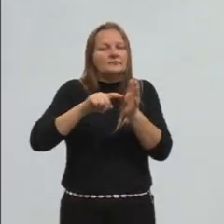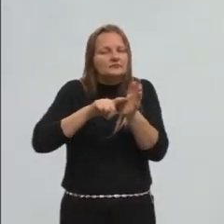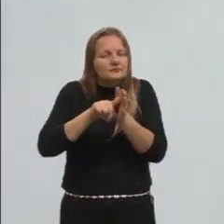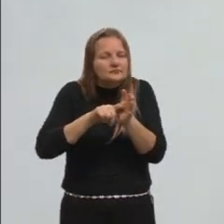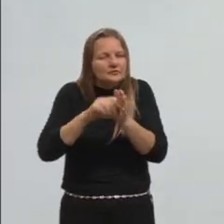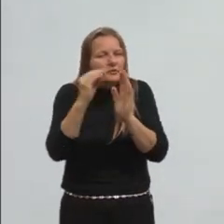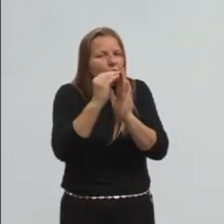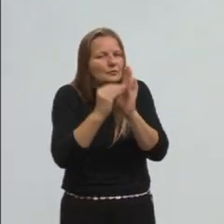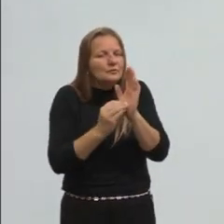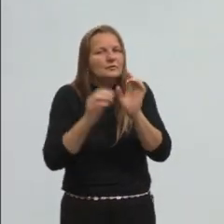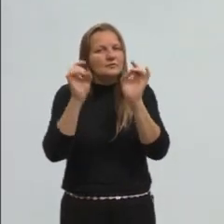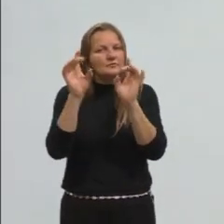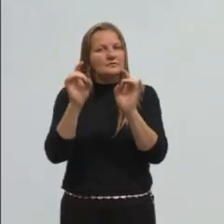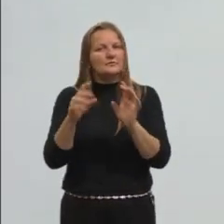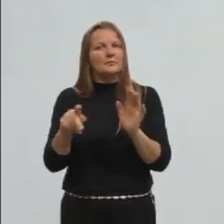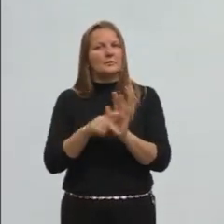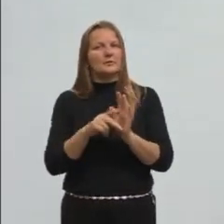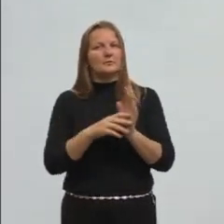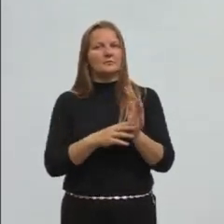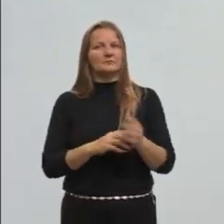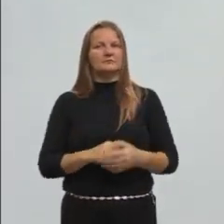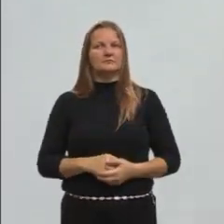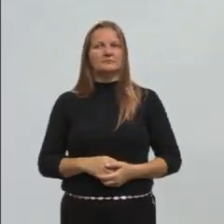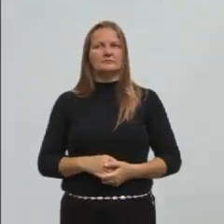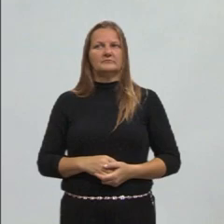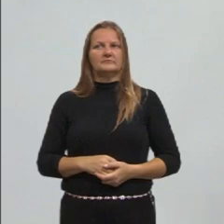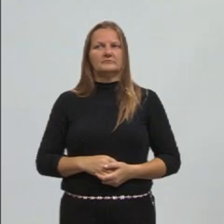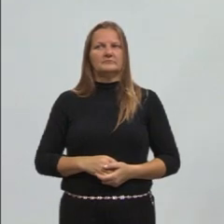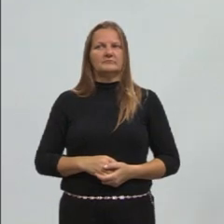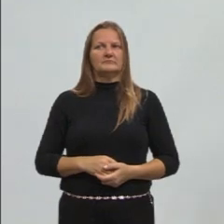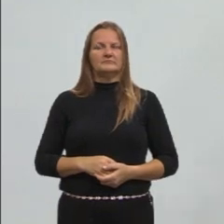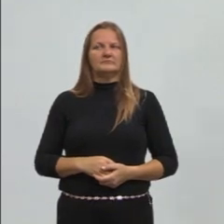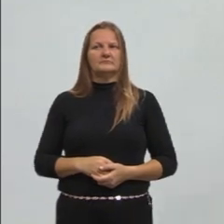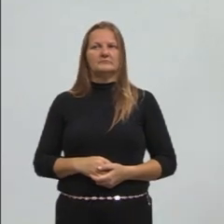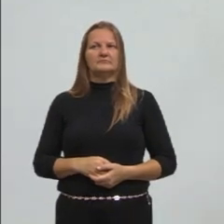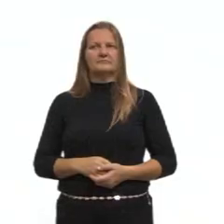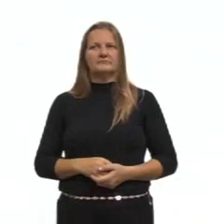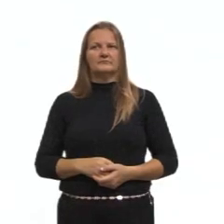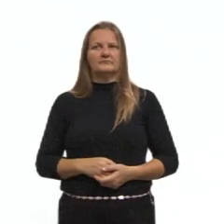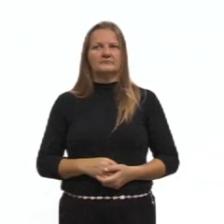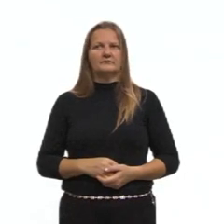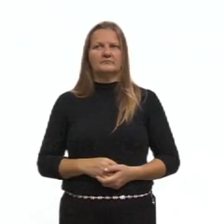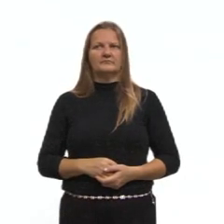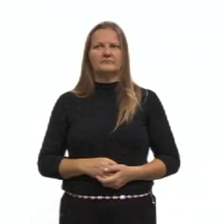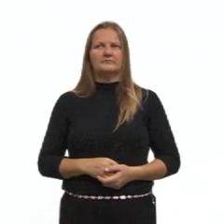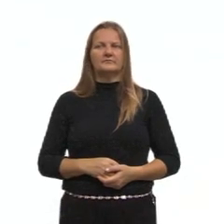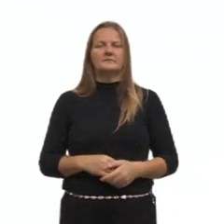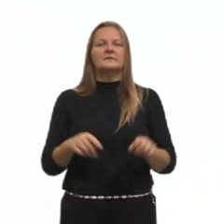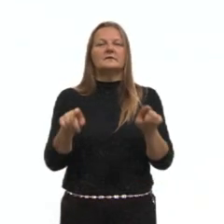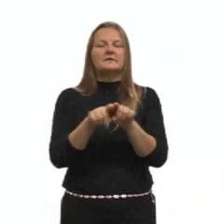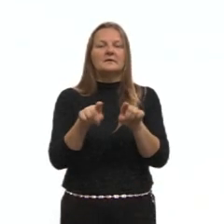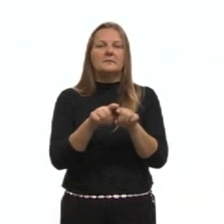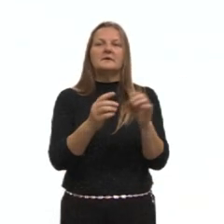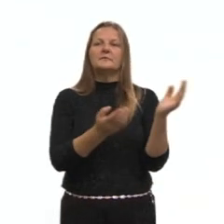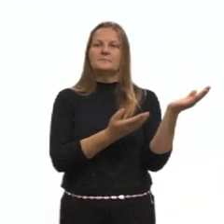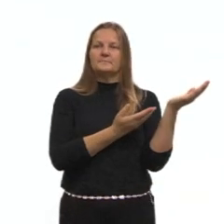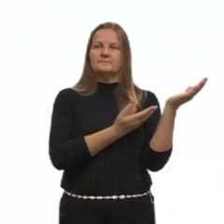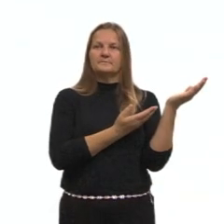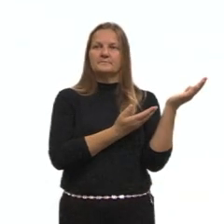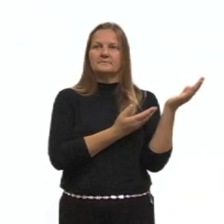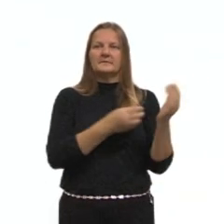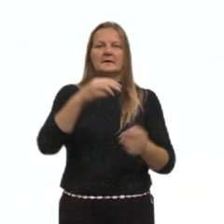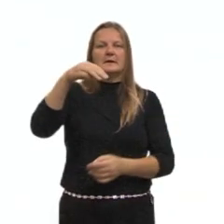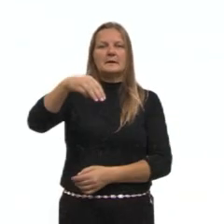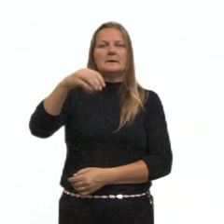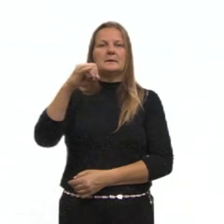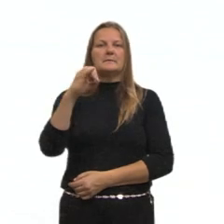no conteúdo específico que vai ser que é cobrado sugestão também temos outro problema que são os